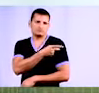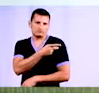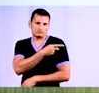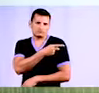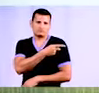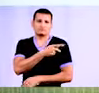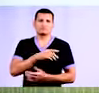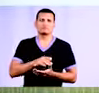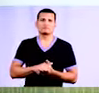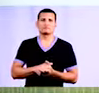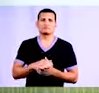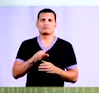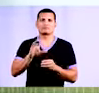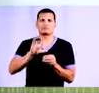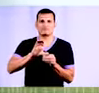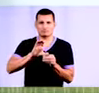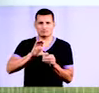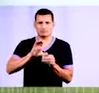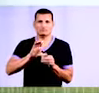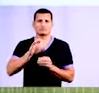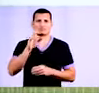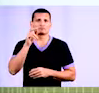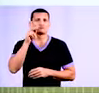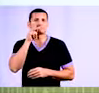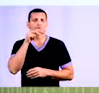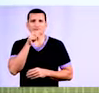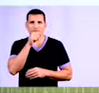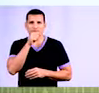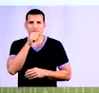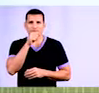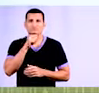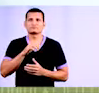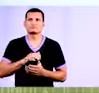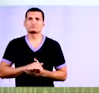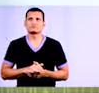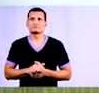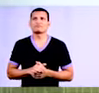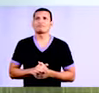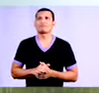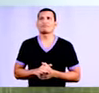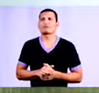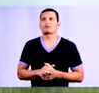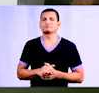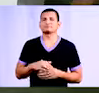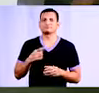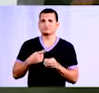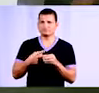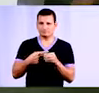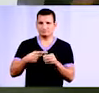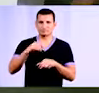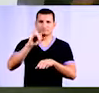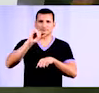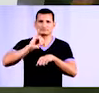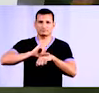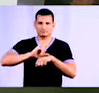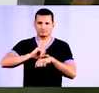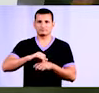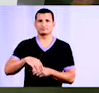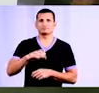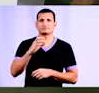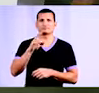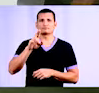Serra, Candeias, Porto Velho, nossa, interior, Cujubim. Capital,